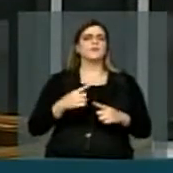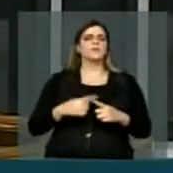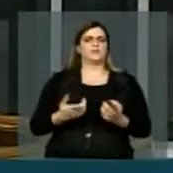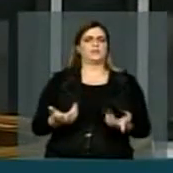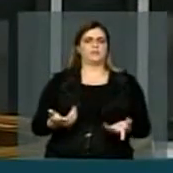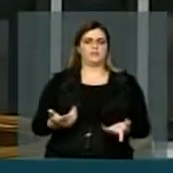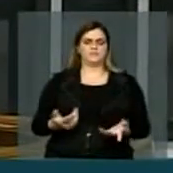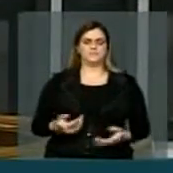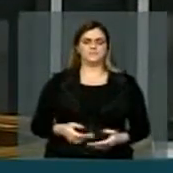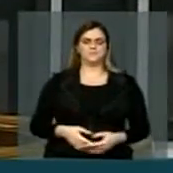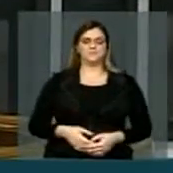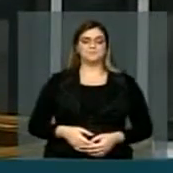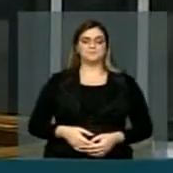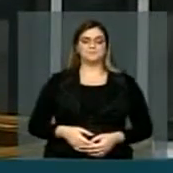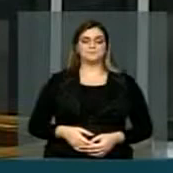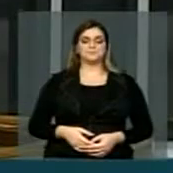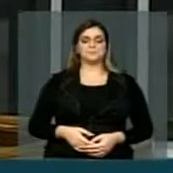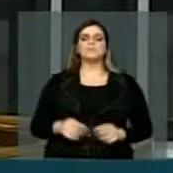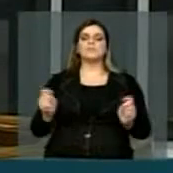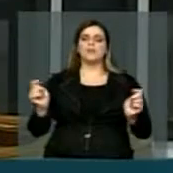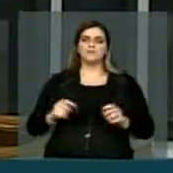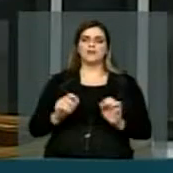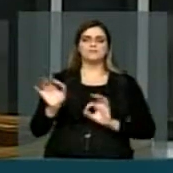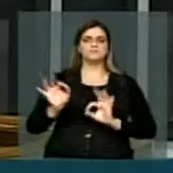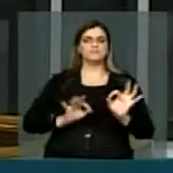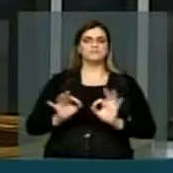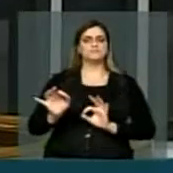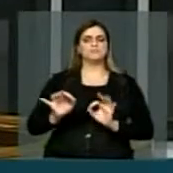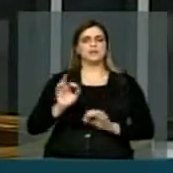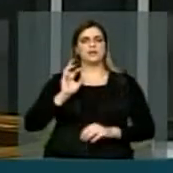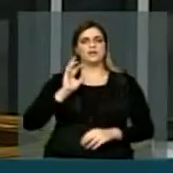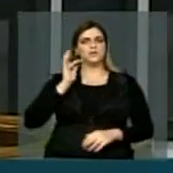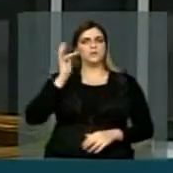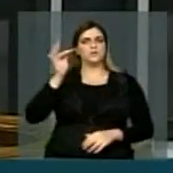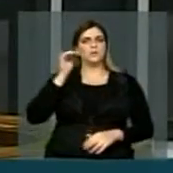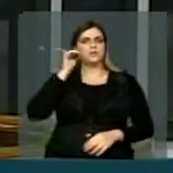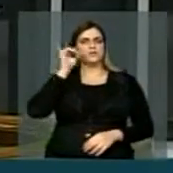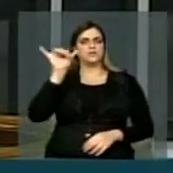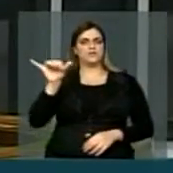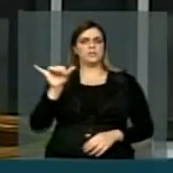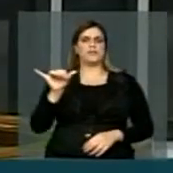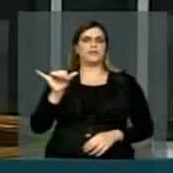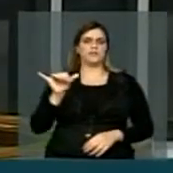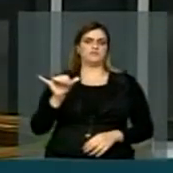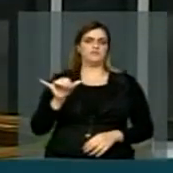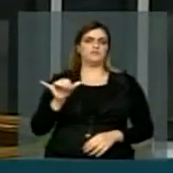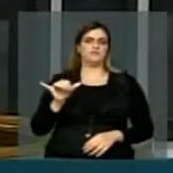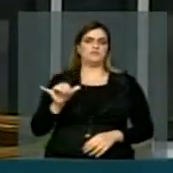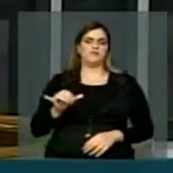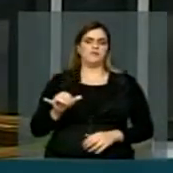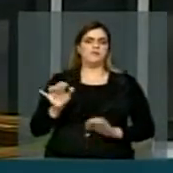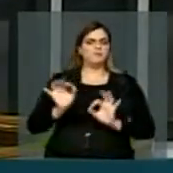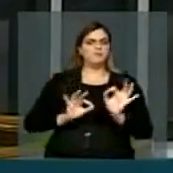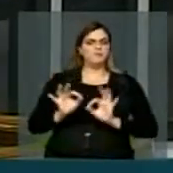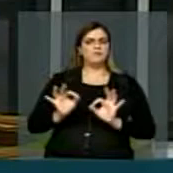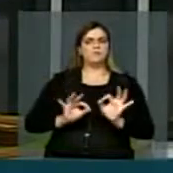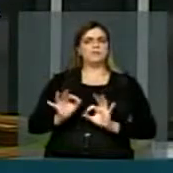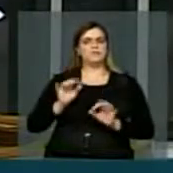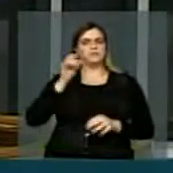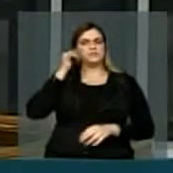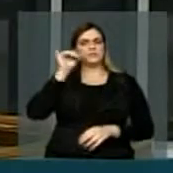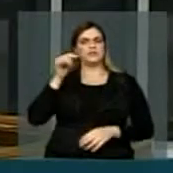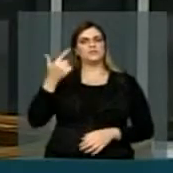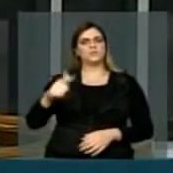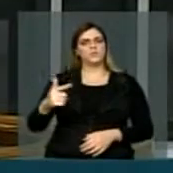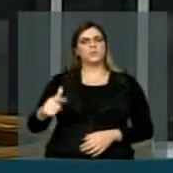suas causas. Só assim poderemos dar respostas, adotando medidas que venham evitar outros